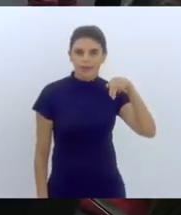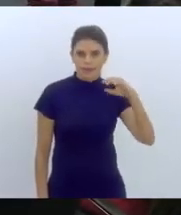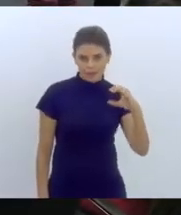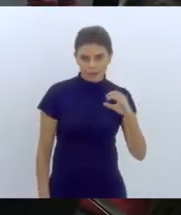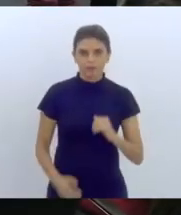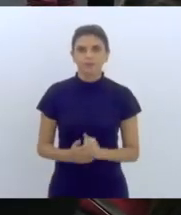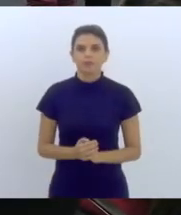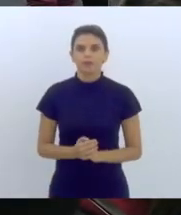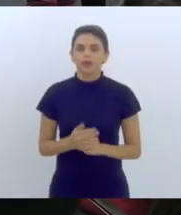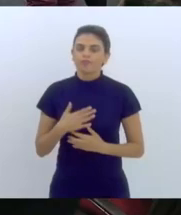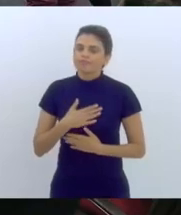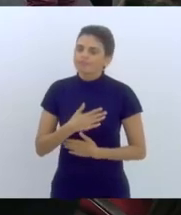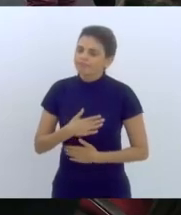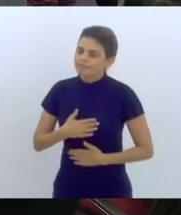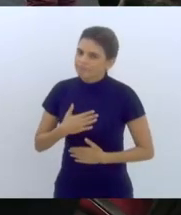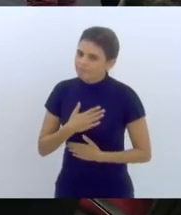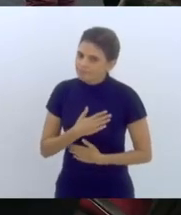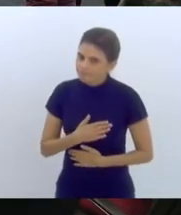Prezada